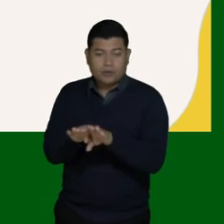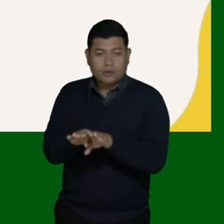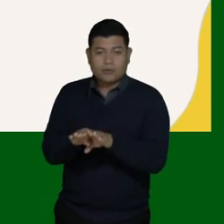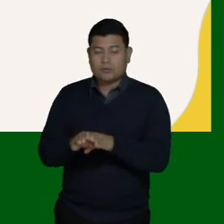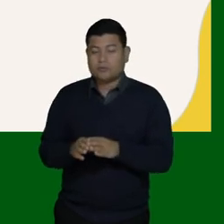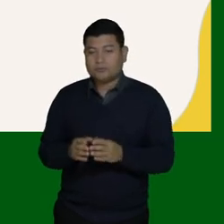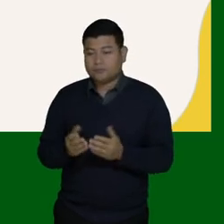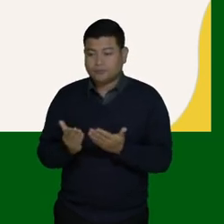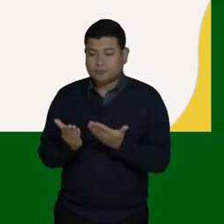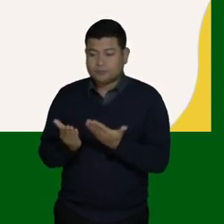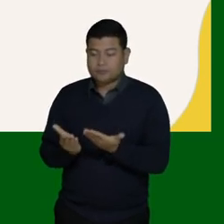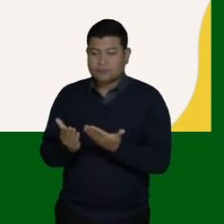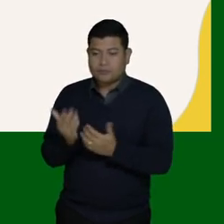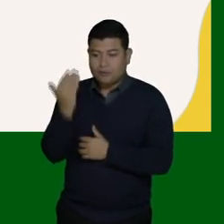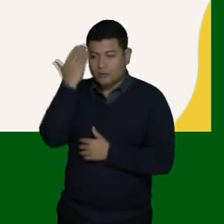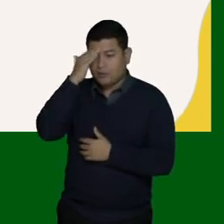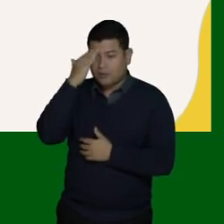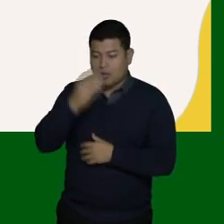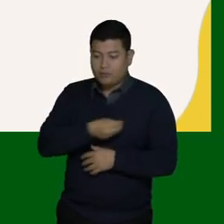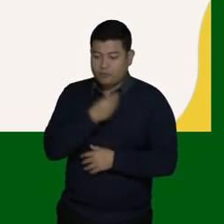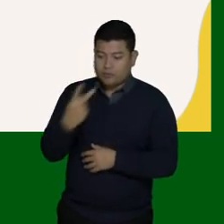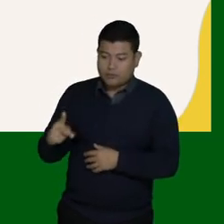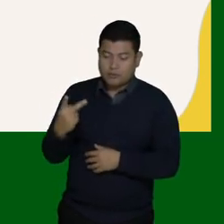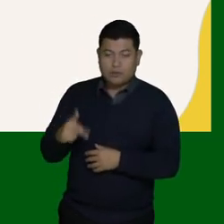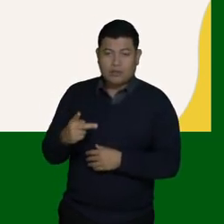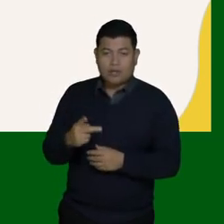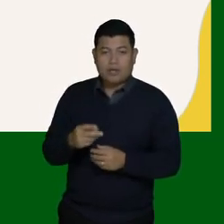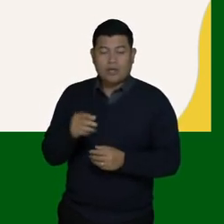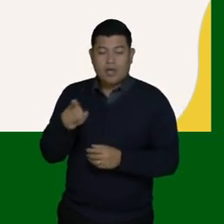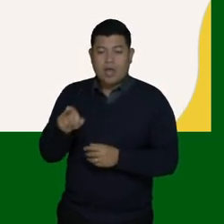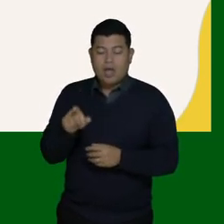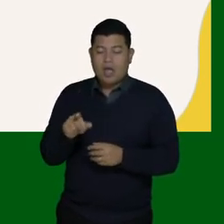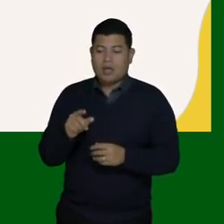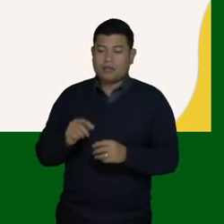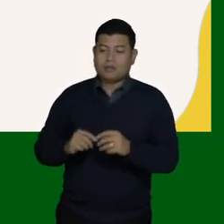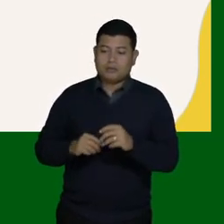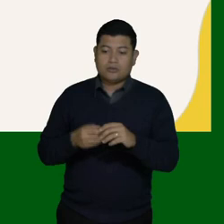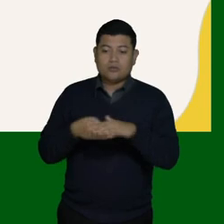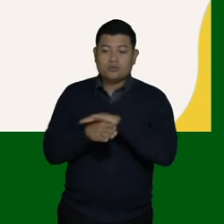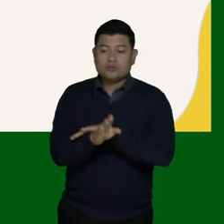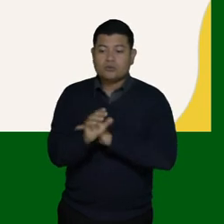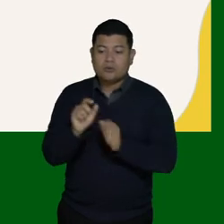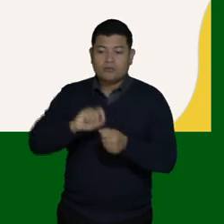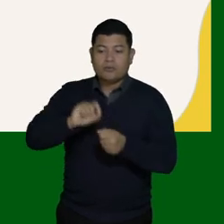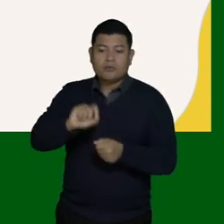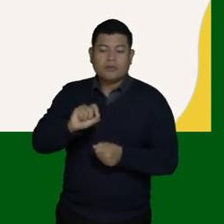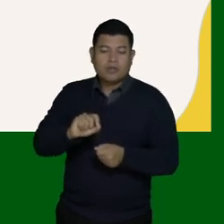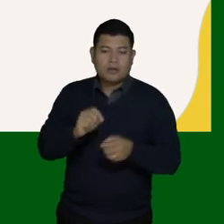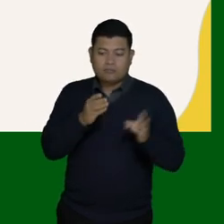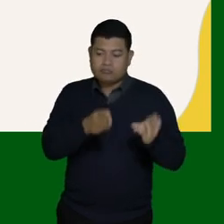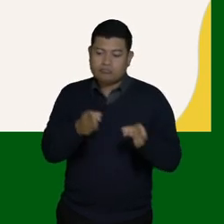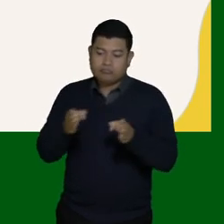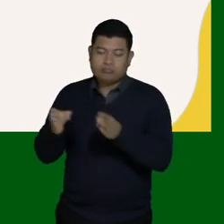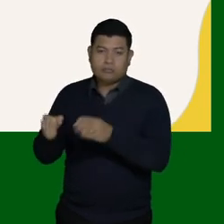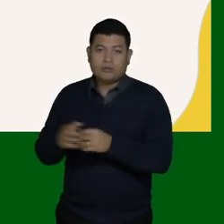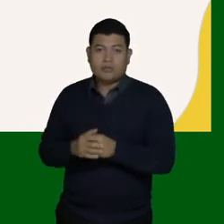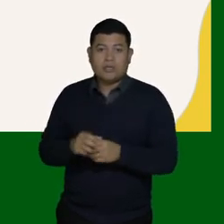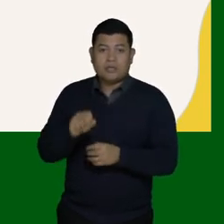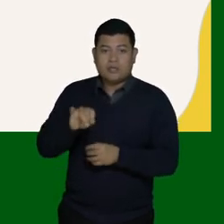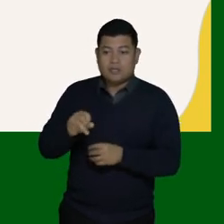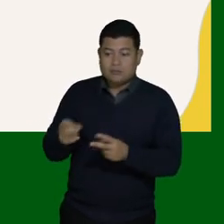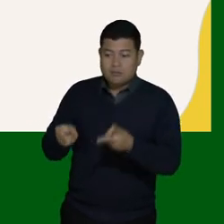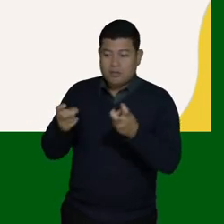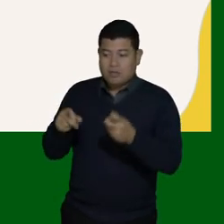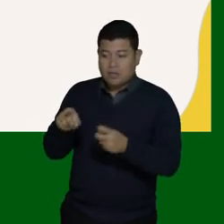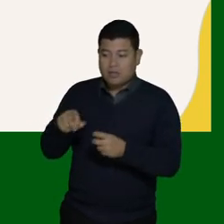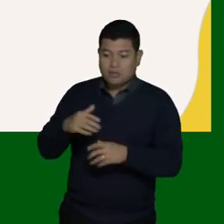cotidiano para ver o que é possível modificar E observa se essa criança já começou a puberdade ou não que